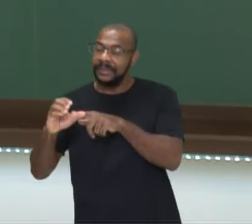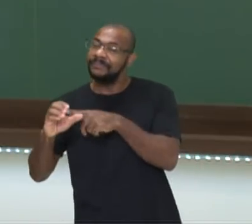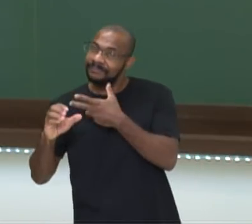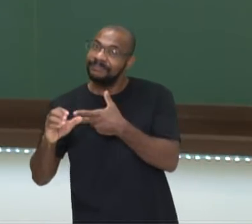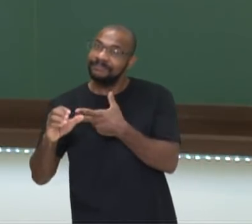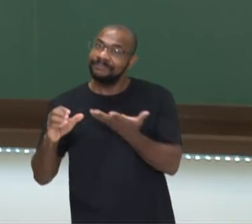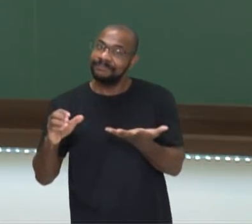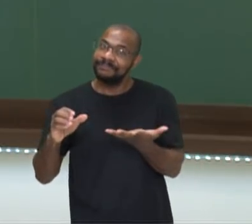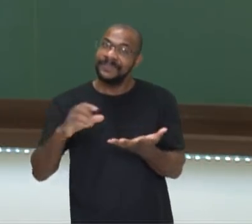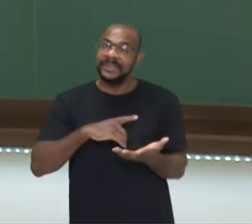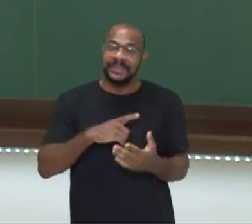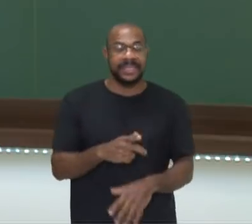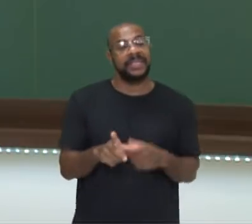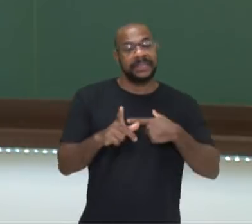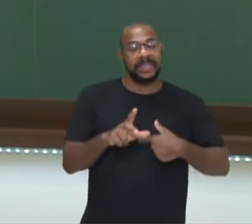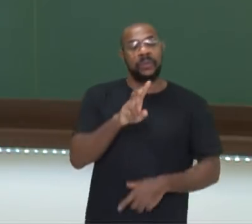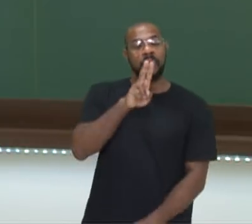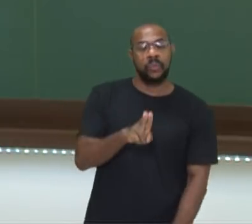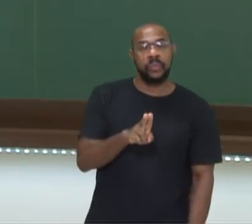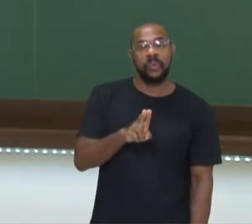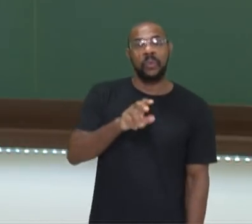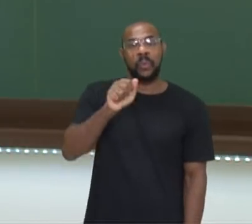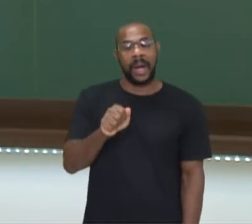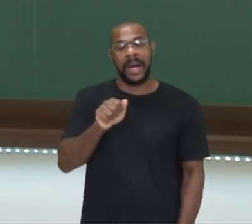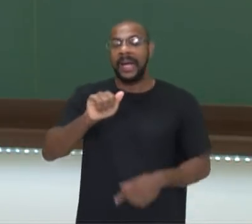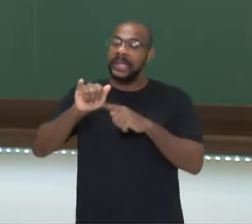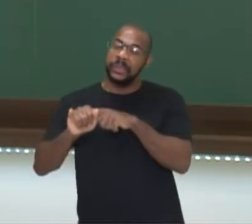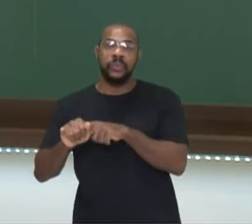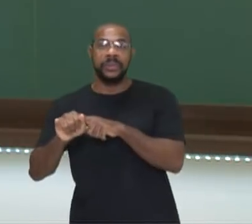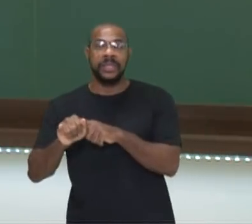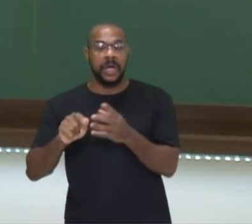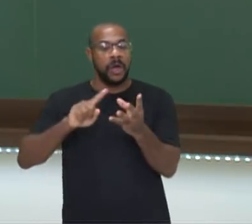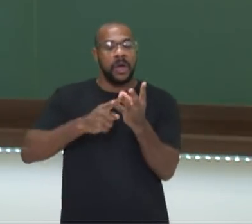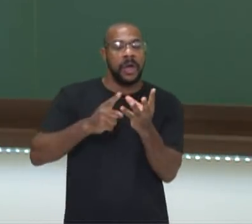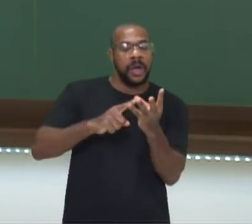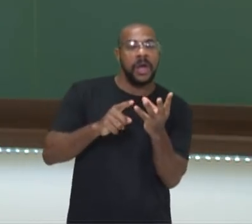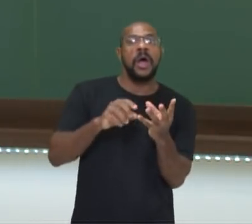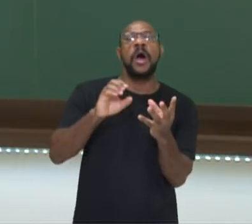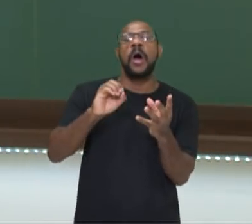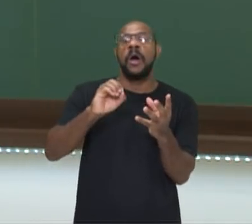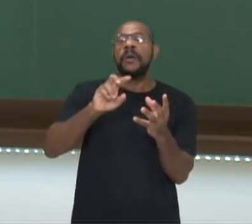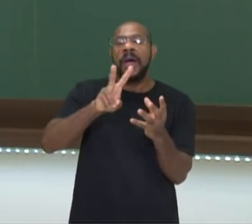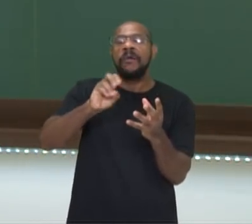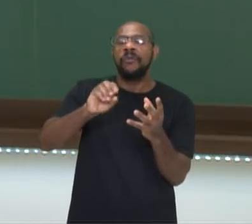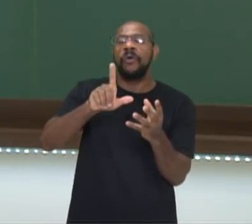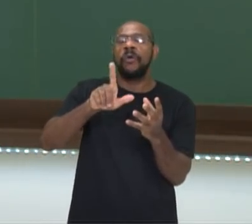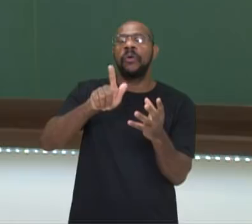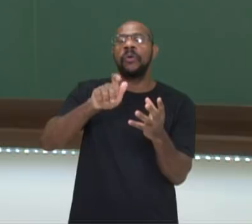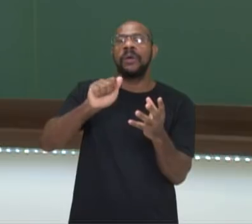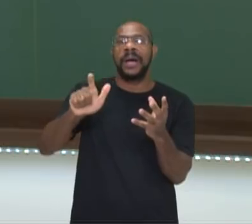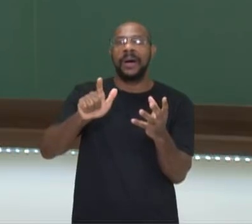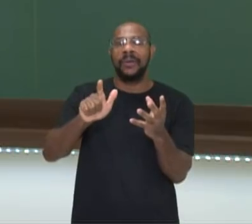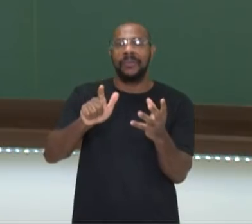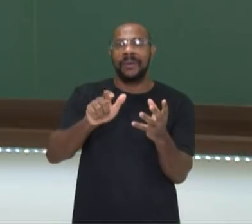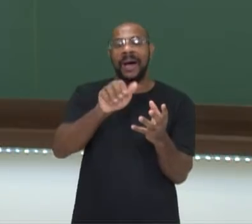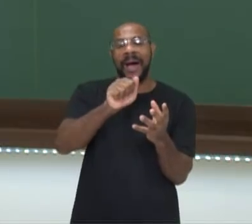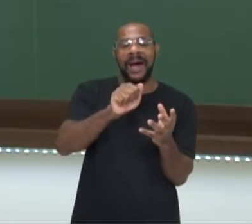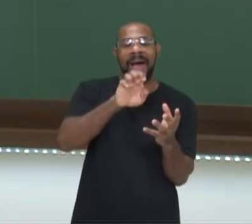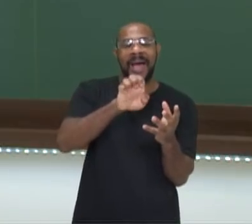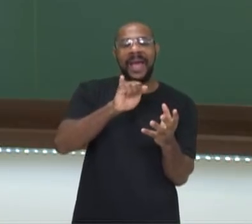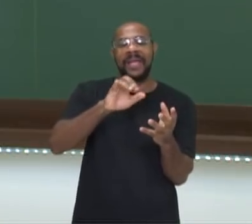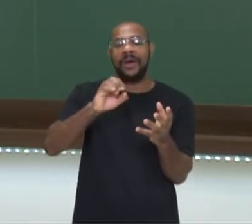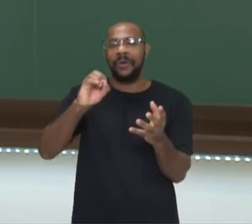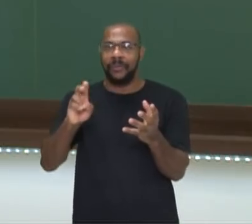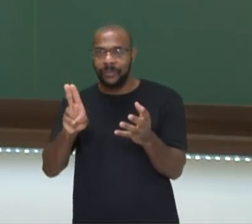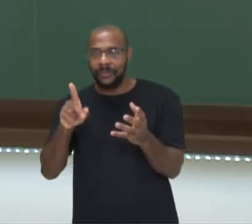U e o I de vogal. Vogal é a letrinha que vai para lá e vem para cá, né? Que mais nós usamos. Então, a